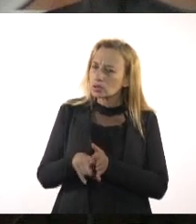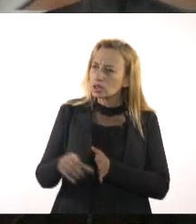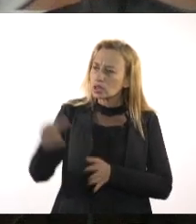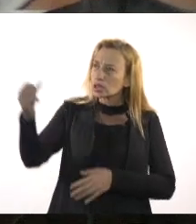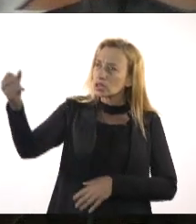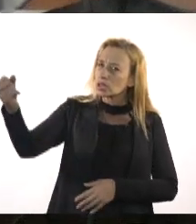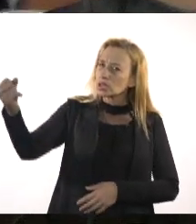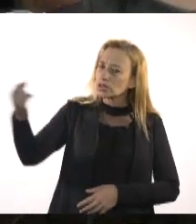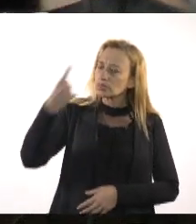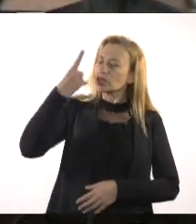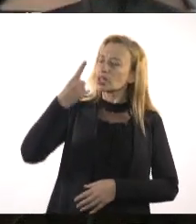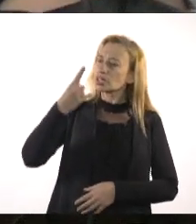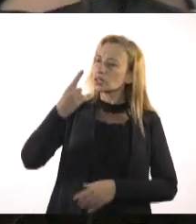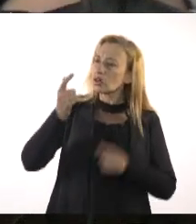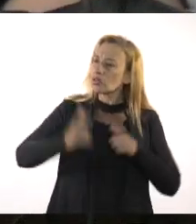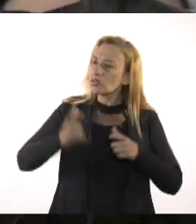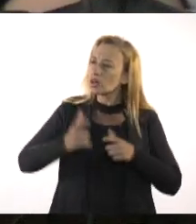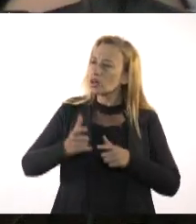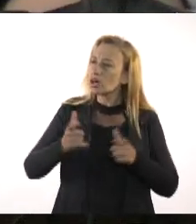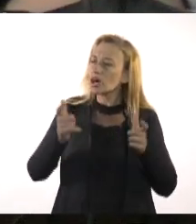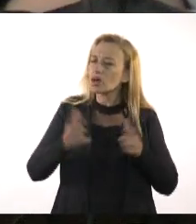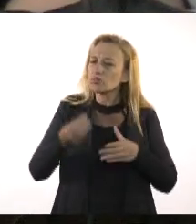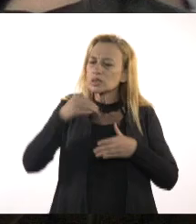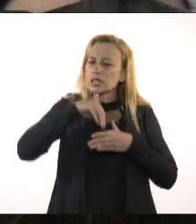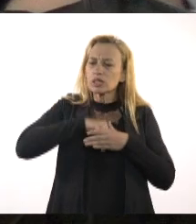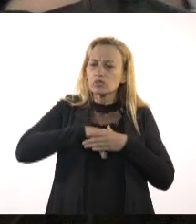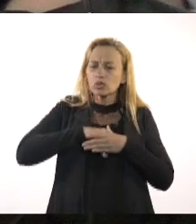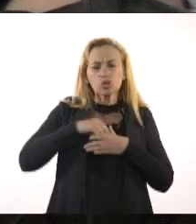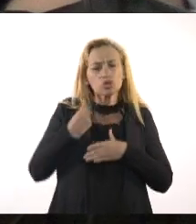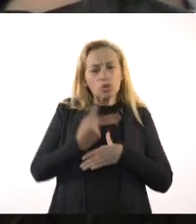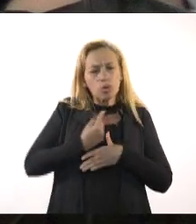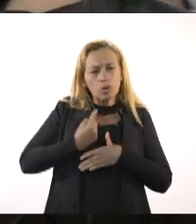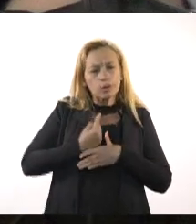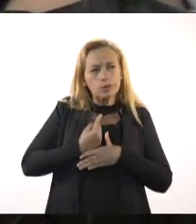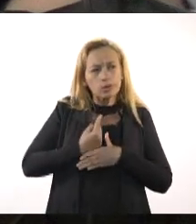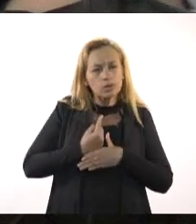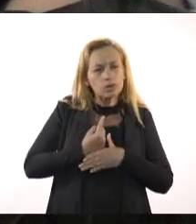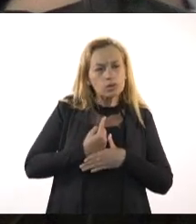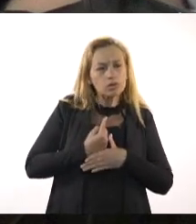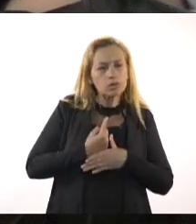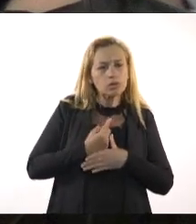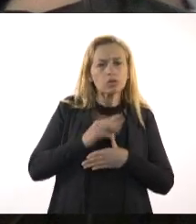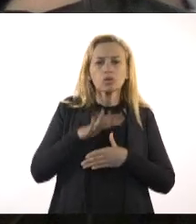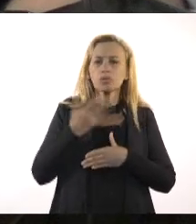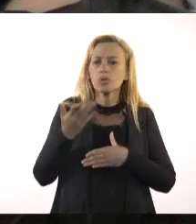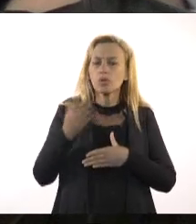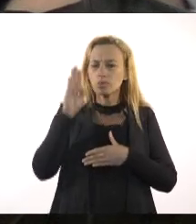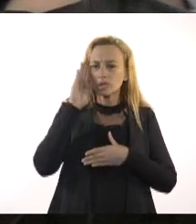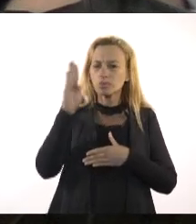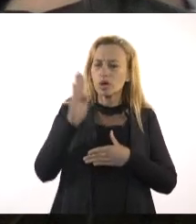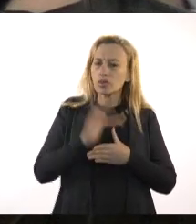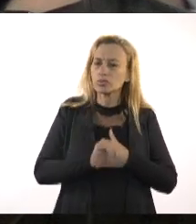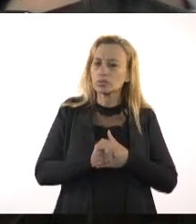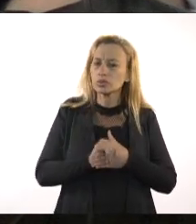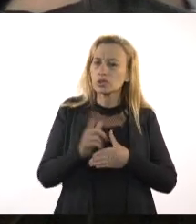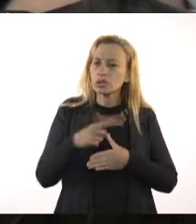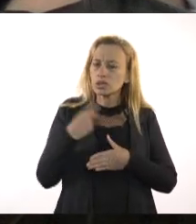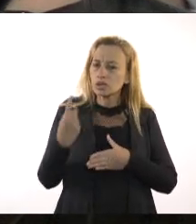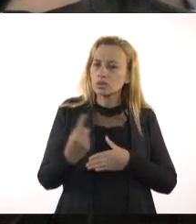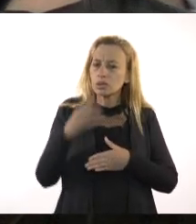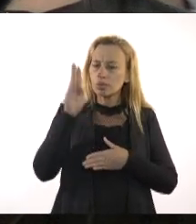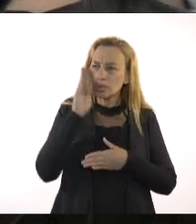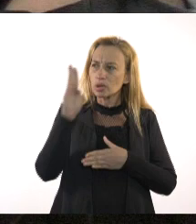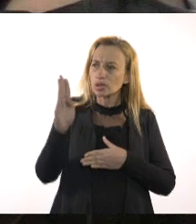Às vezes nós temos essa inspiração, está dentro de nós. E quais são as prioridades? As nossas